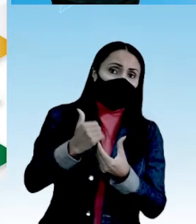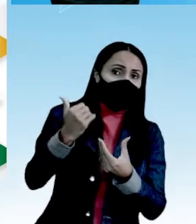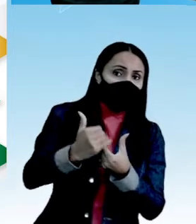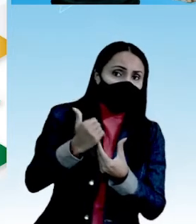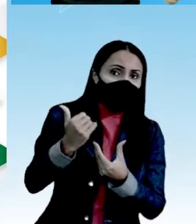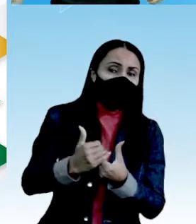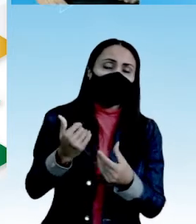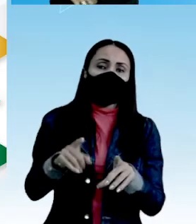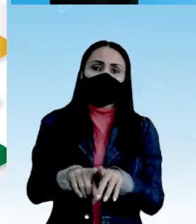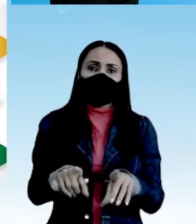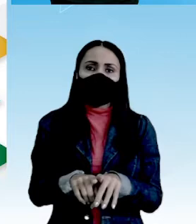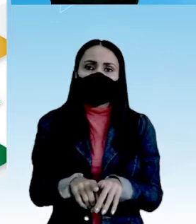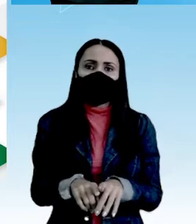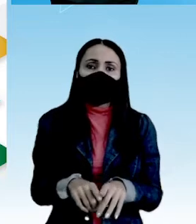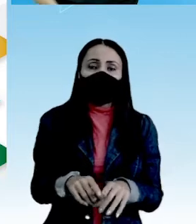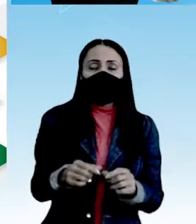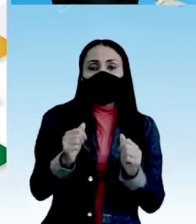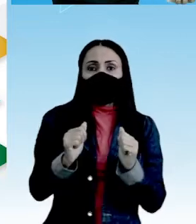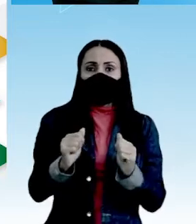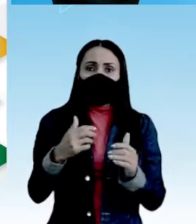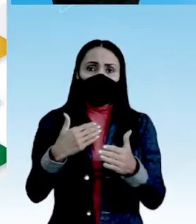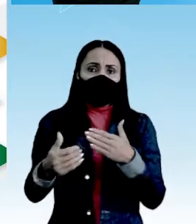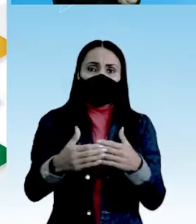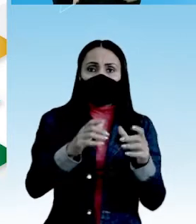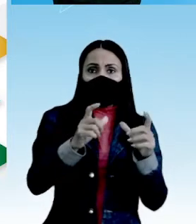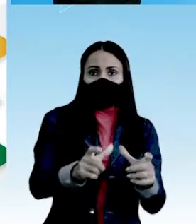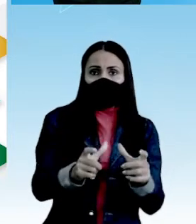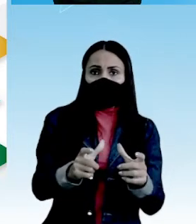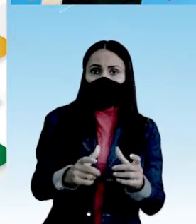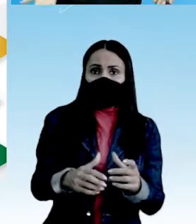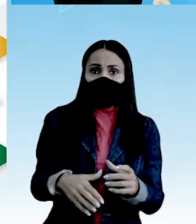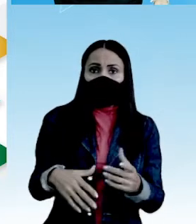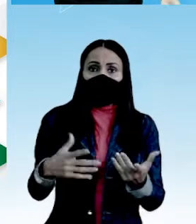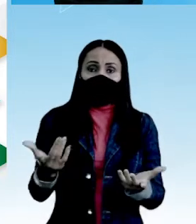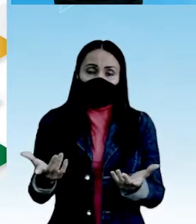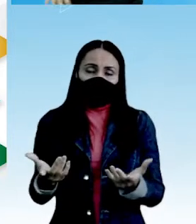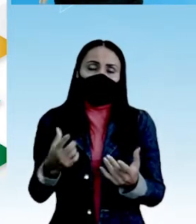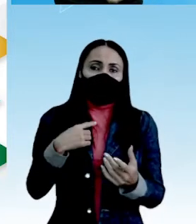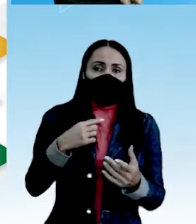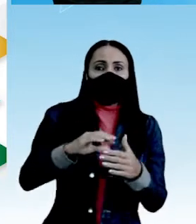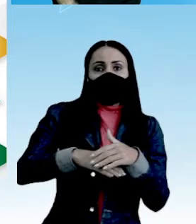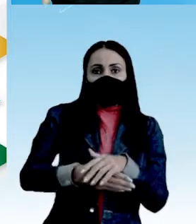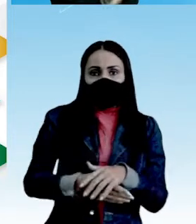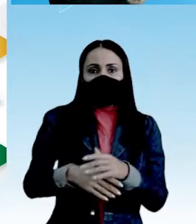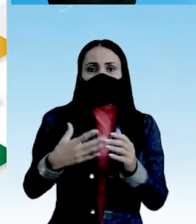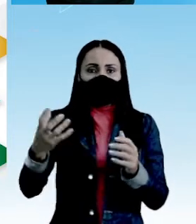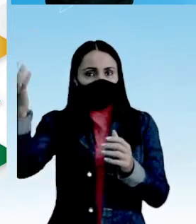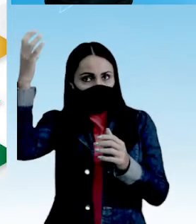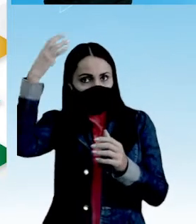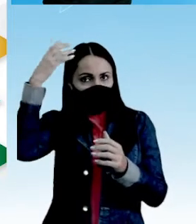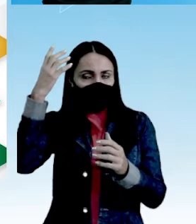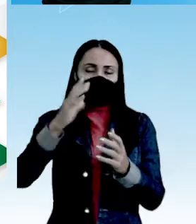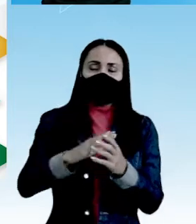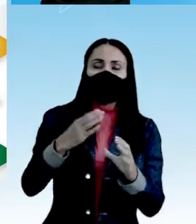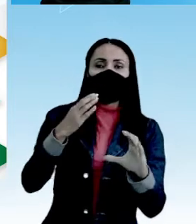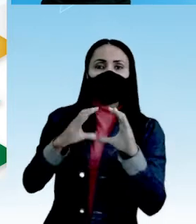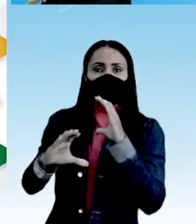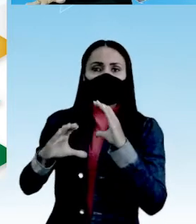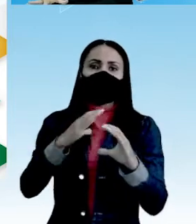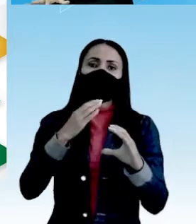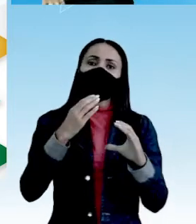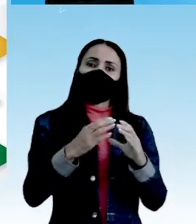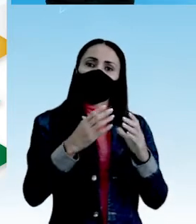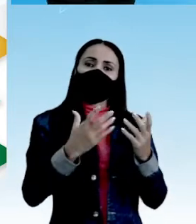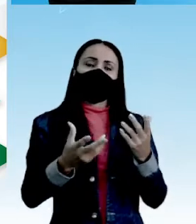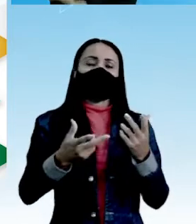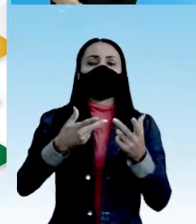de toda forma, assim, pode ser em qualquer lugar. Eu costumo praticamente cantar no chuveiro, né? Então, todo dia que eu tomo banho, eu faço um showzinho no